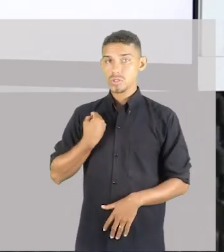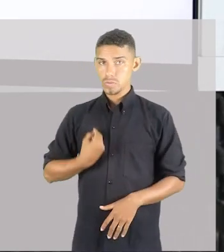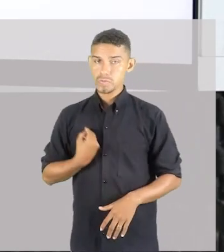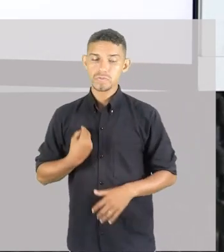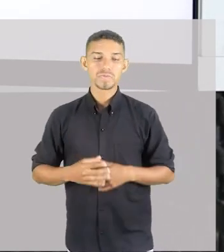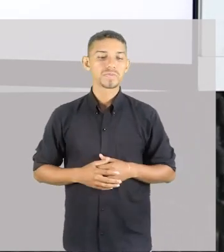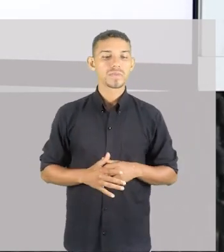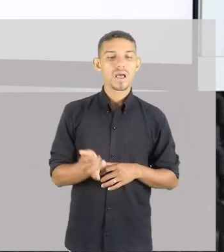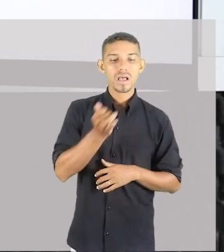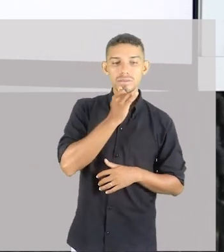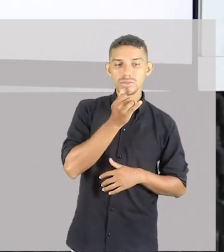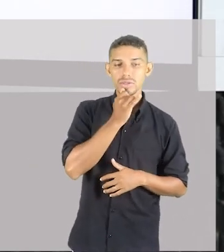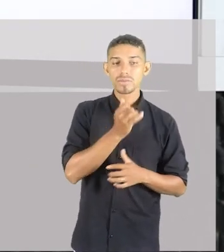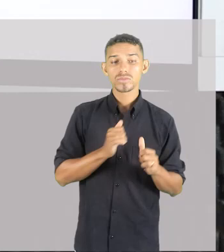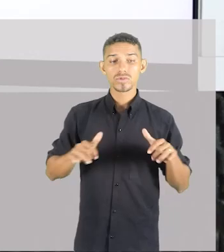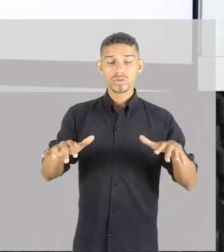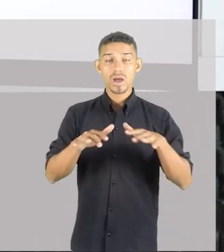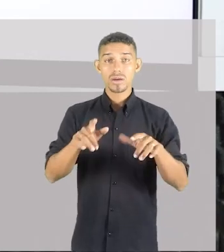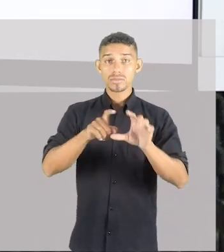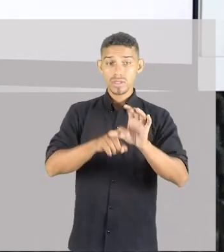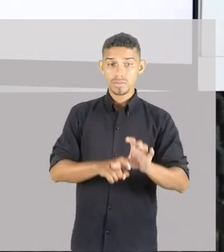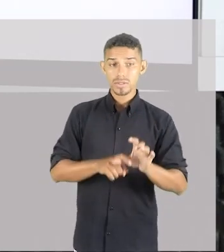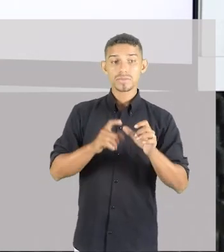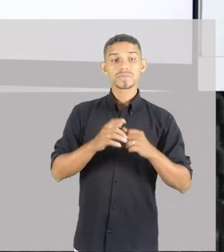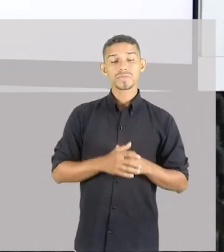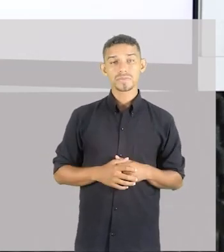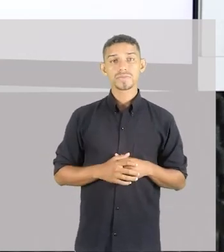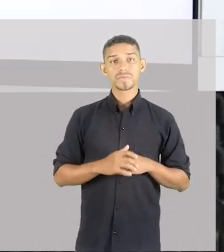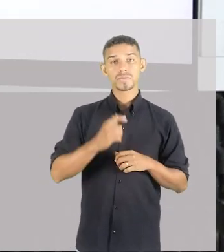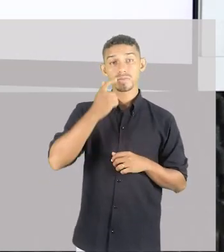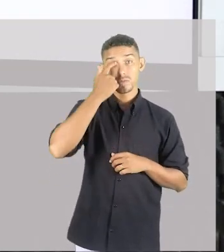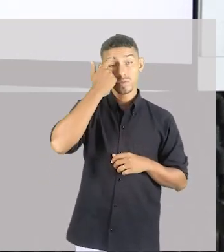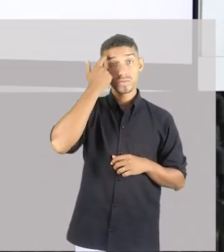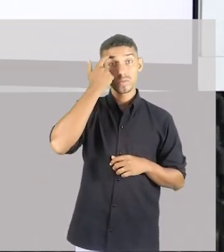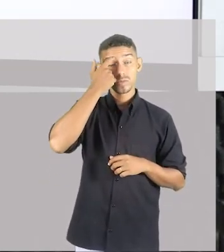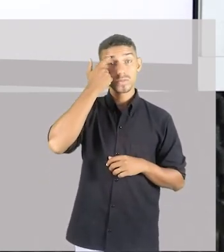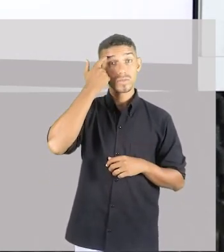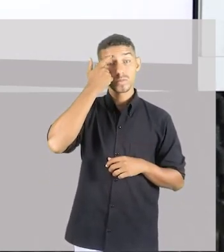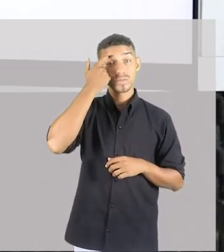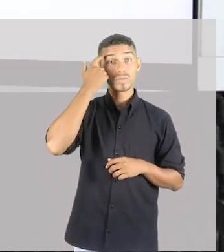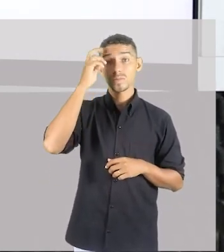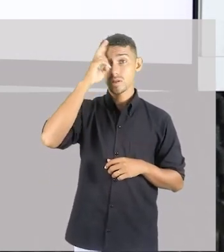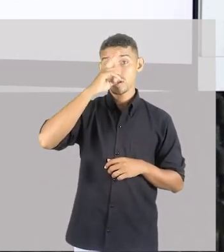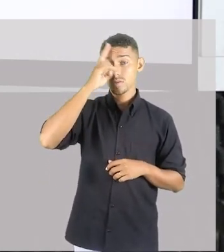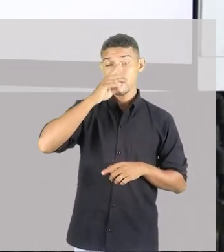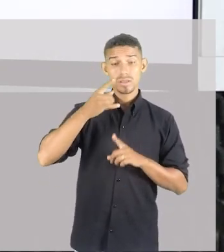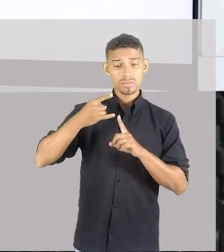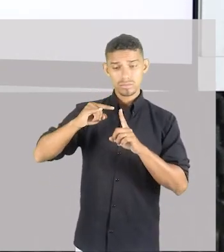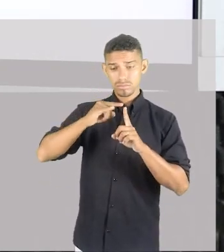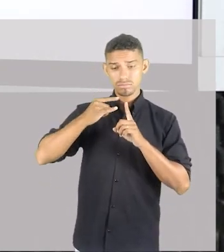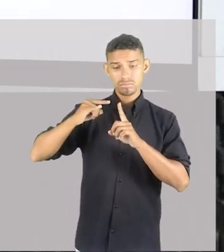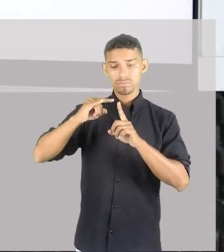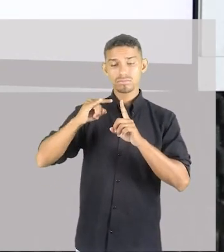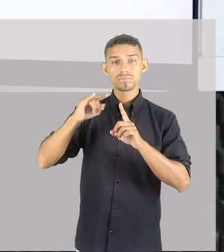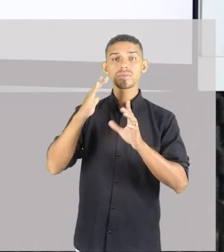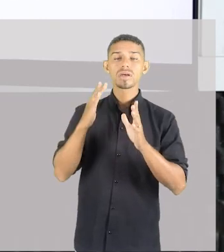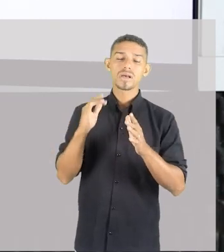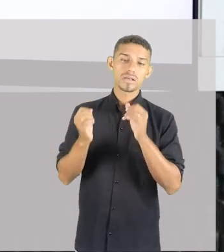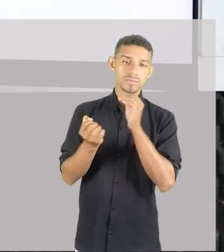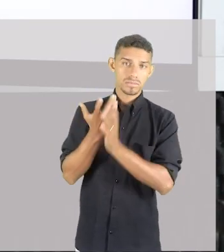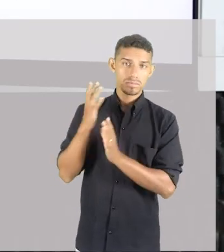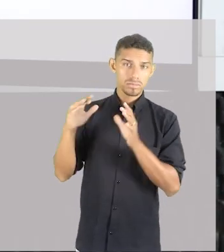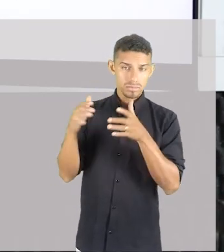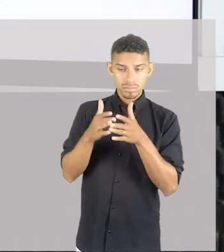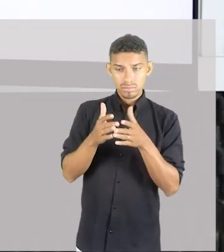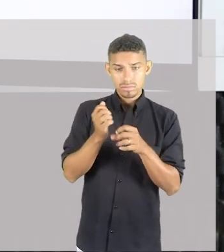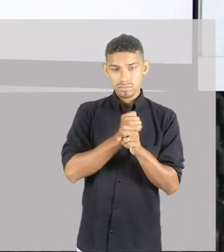presentes. Exemplo de um espaço dependente, lembrei agora, as brincadeiras de Bumba Boi e outras, que são produzidas